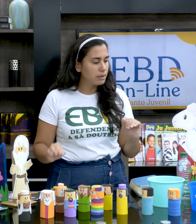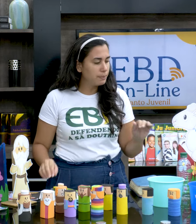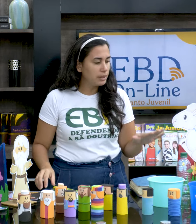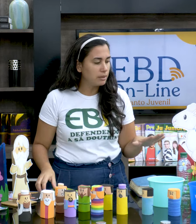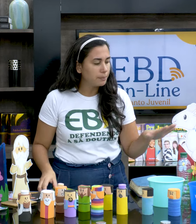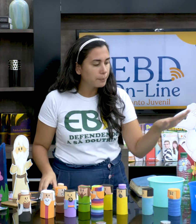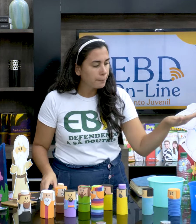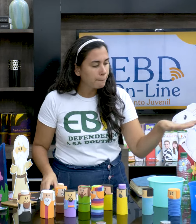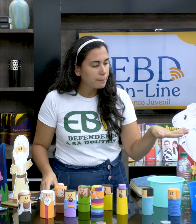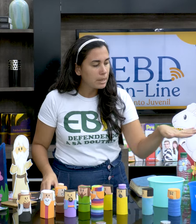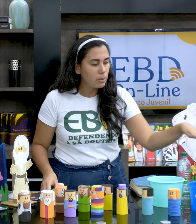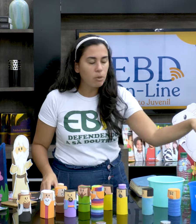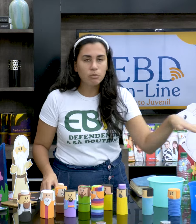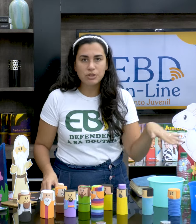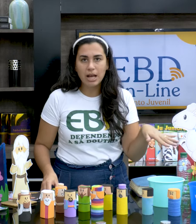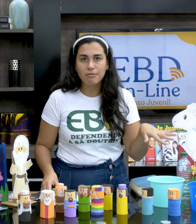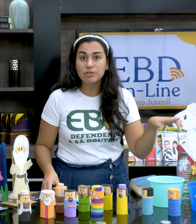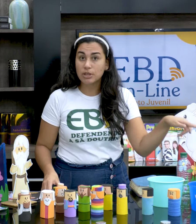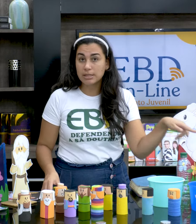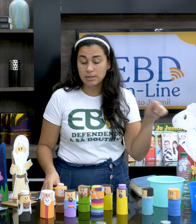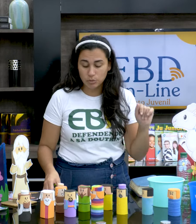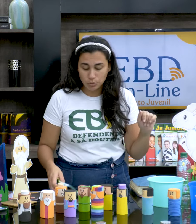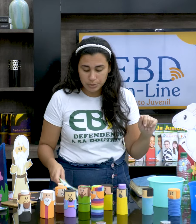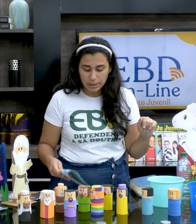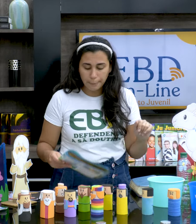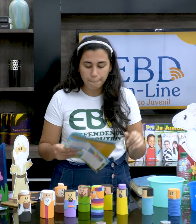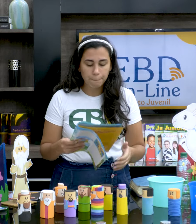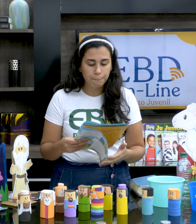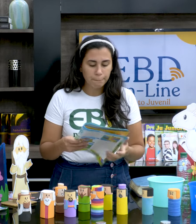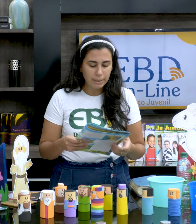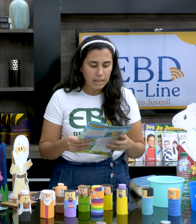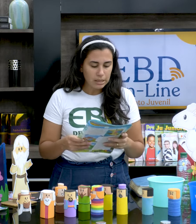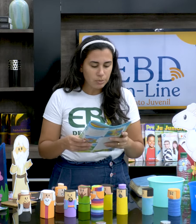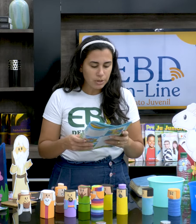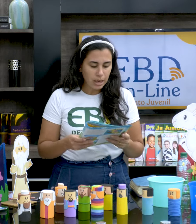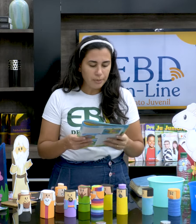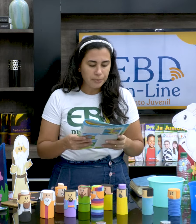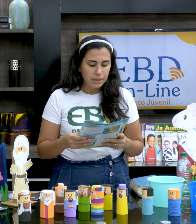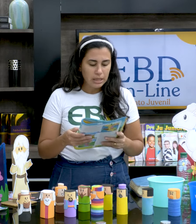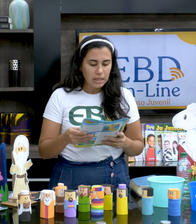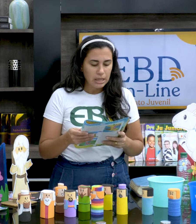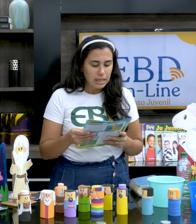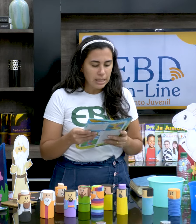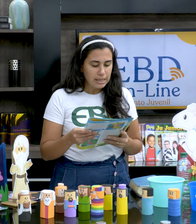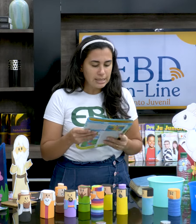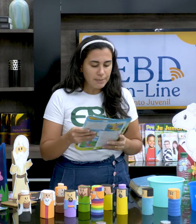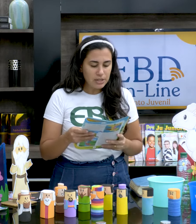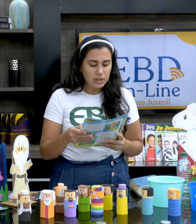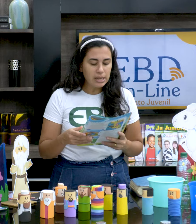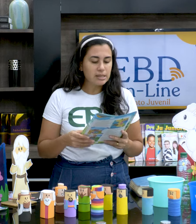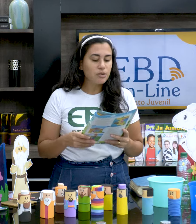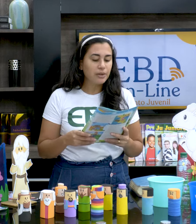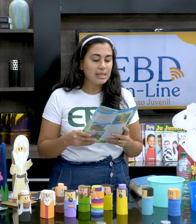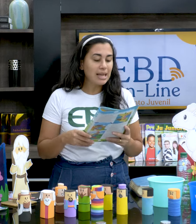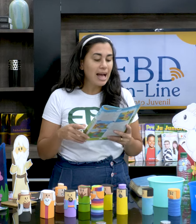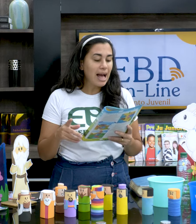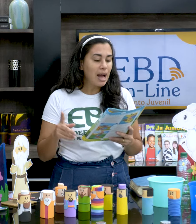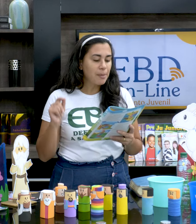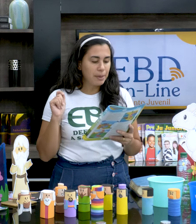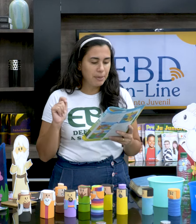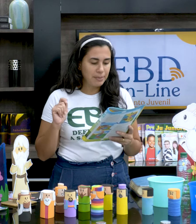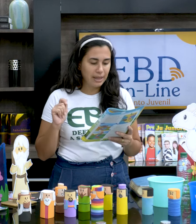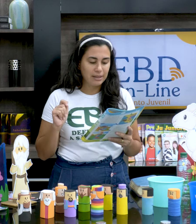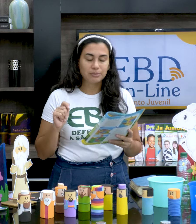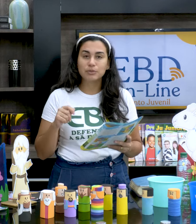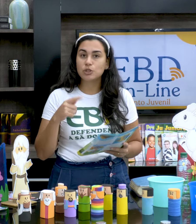que a lição vai pedir. Então, algumas garrafas, essas eu trouxe. Então, bora lá. Receber as crianças, ofereça